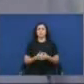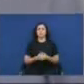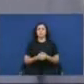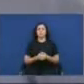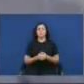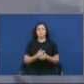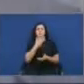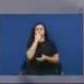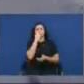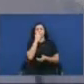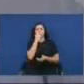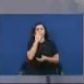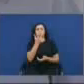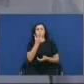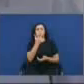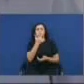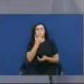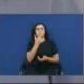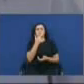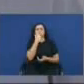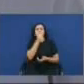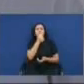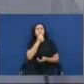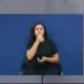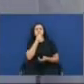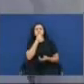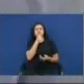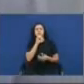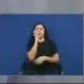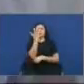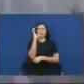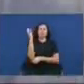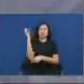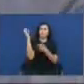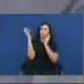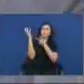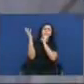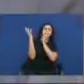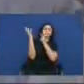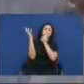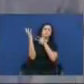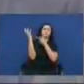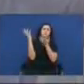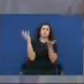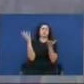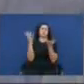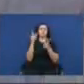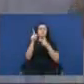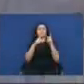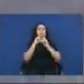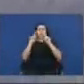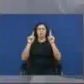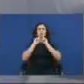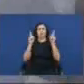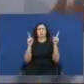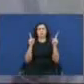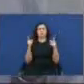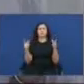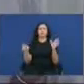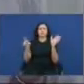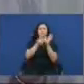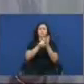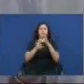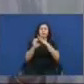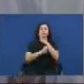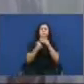feito, e parece que quem passa, parece que não foi feito o serviço. A empresa veio aqui, corta 2, 3 galinhos e